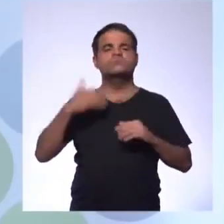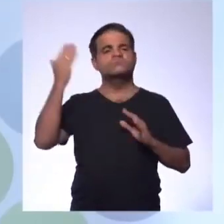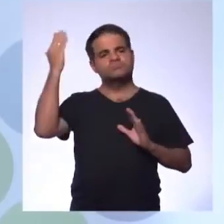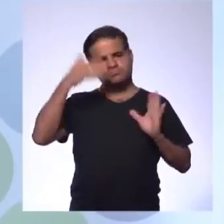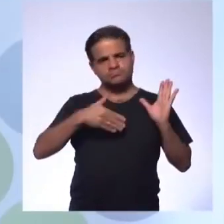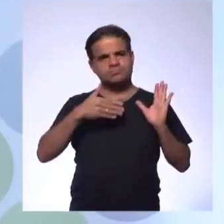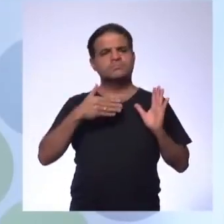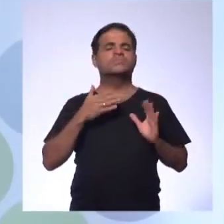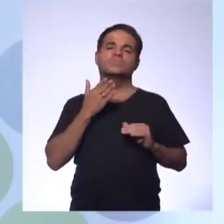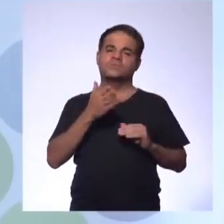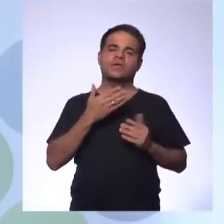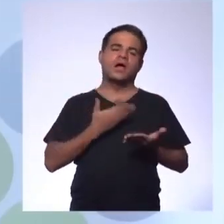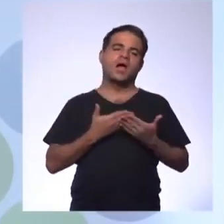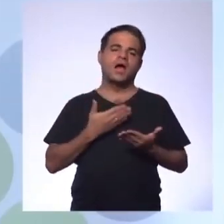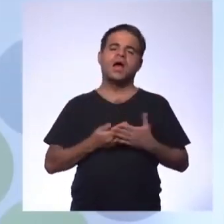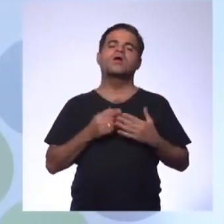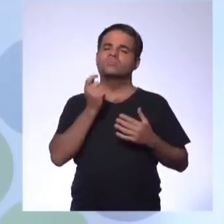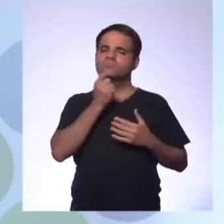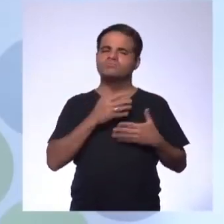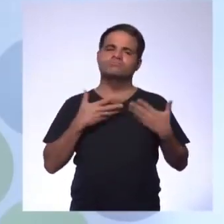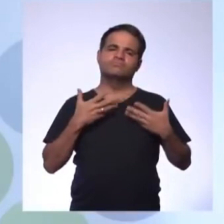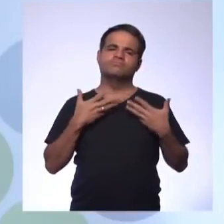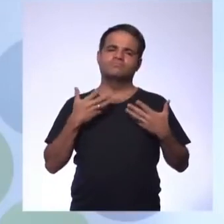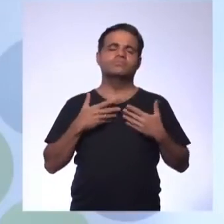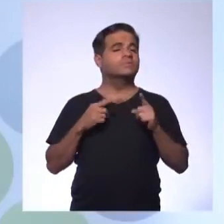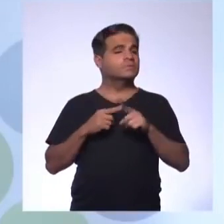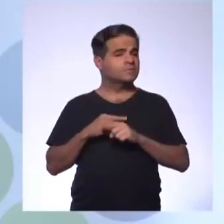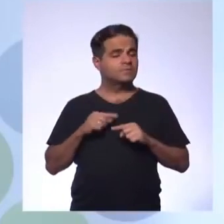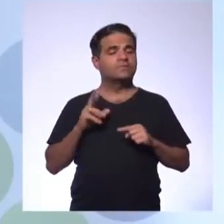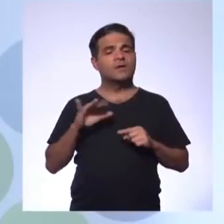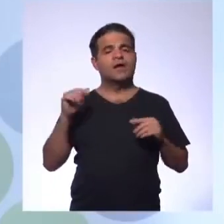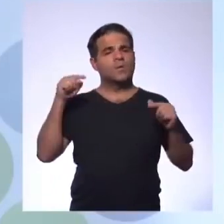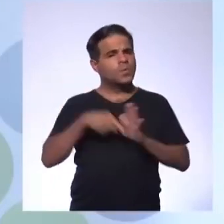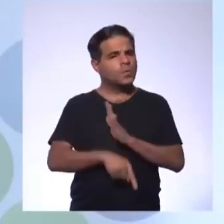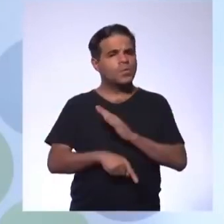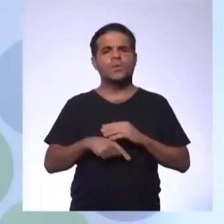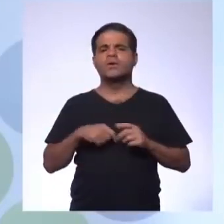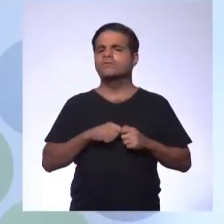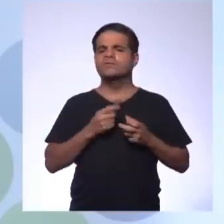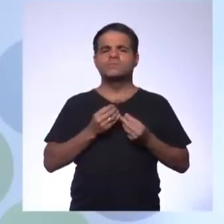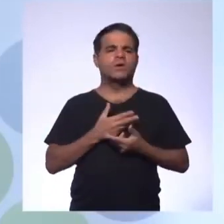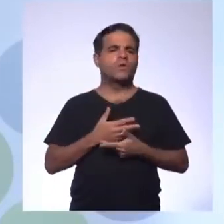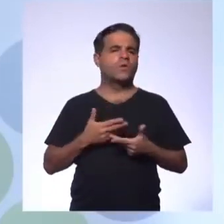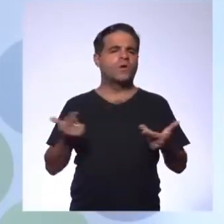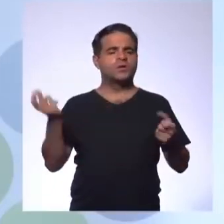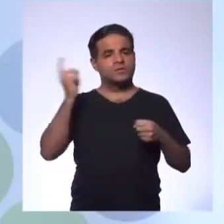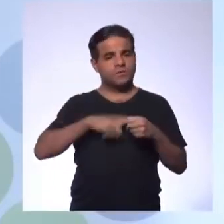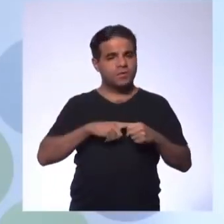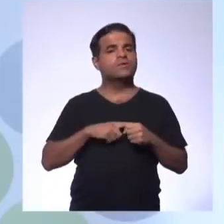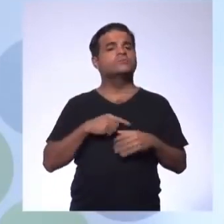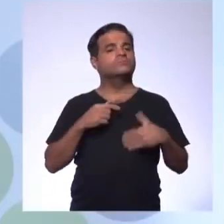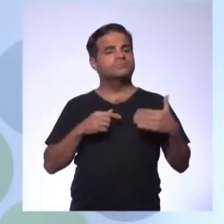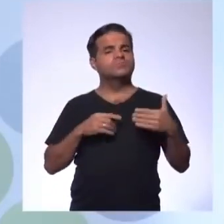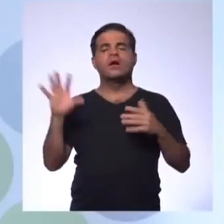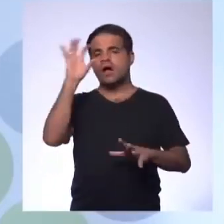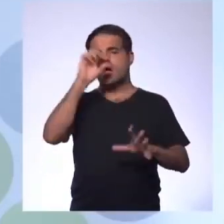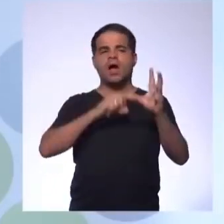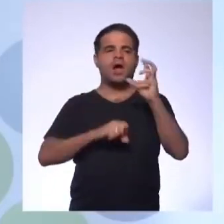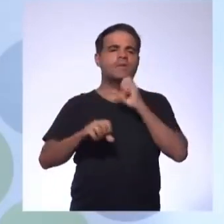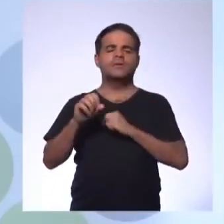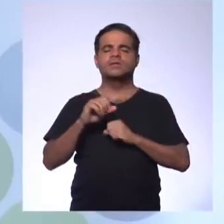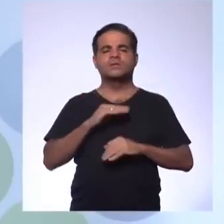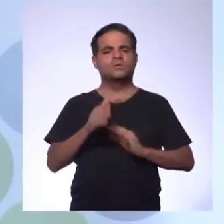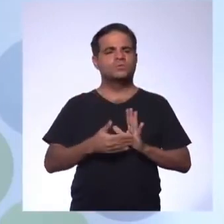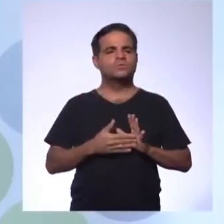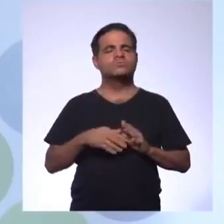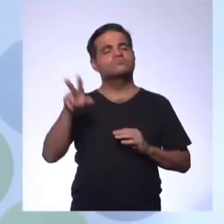prometo a você que a aula vai ficar divertida e vai ficar profunda, a gente vai aprender bastante coisa e vamos retomar, e vamos aprender o que não